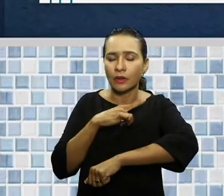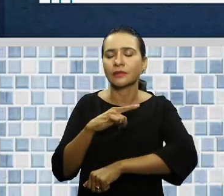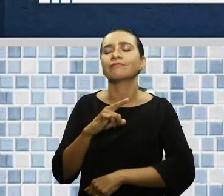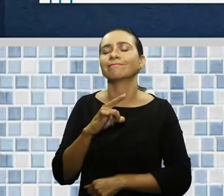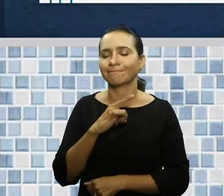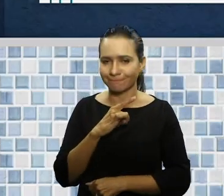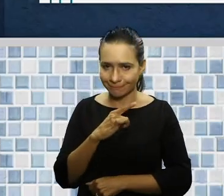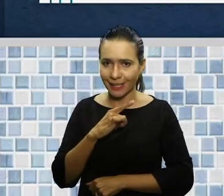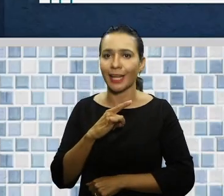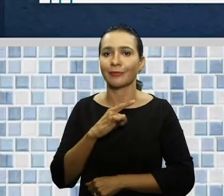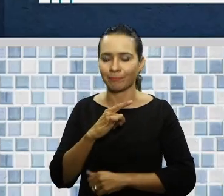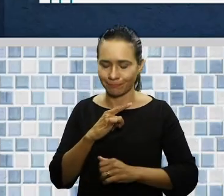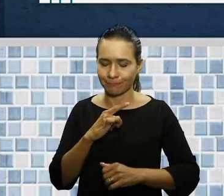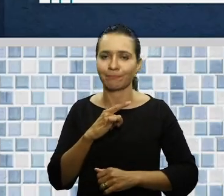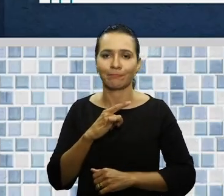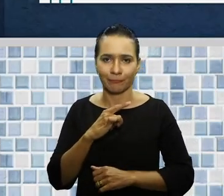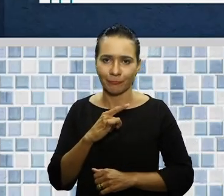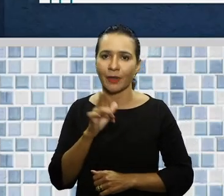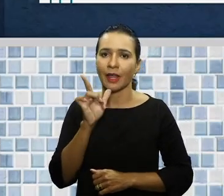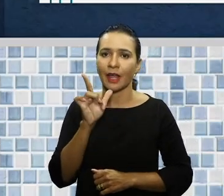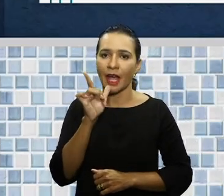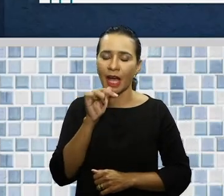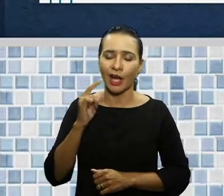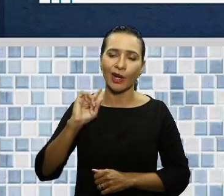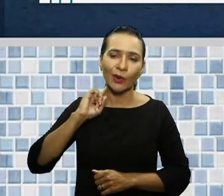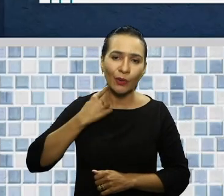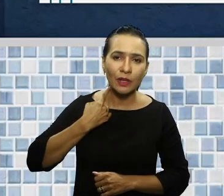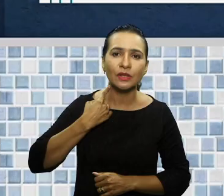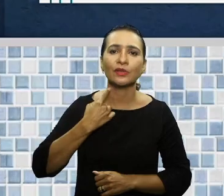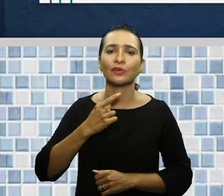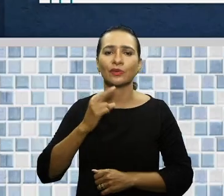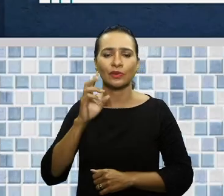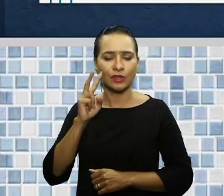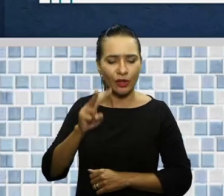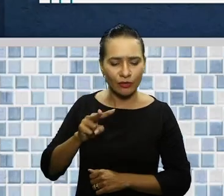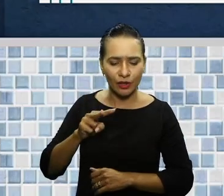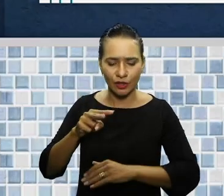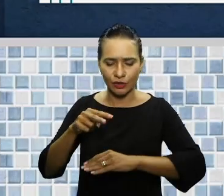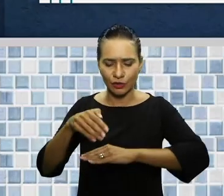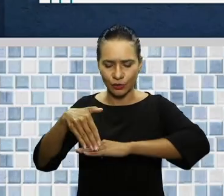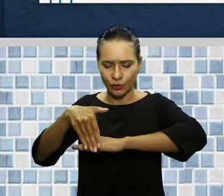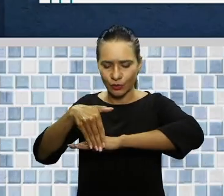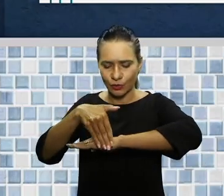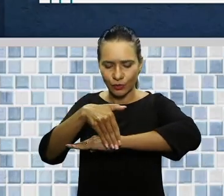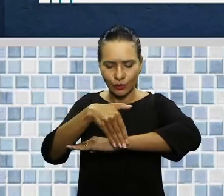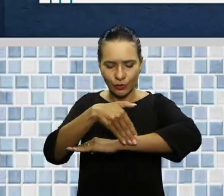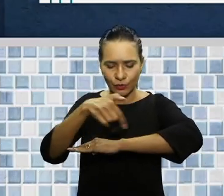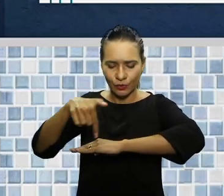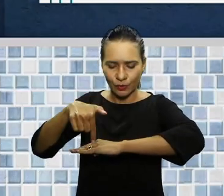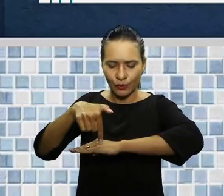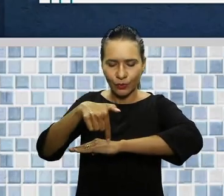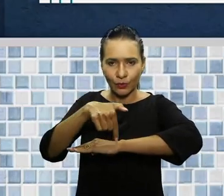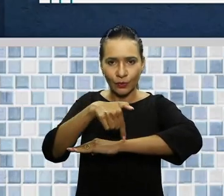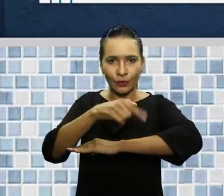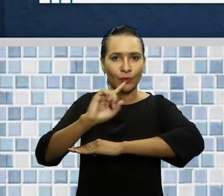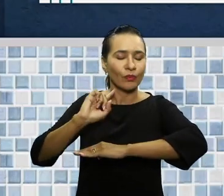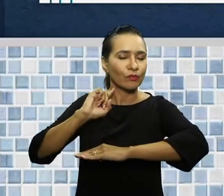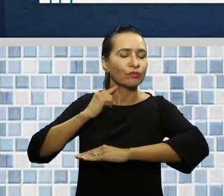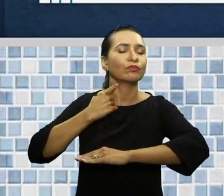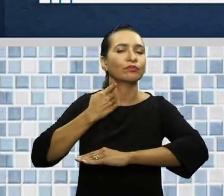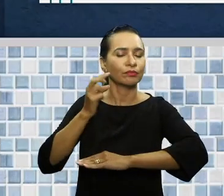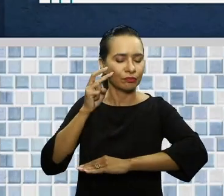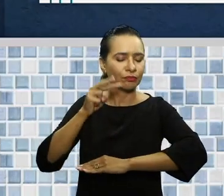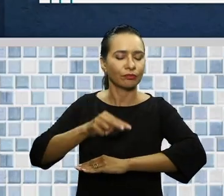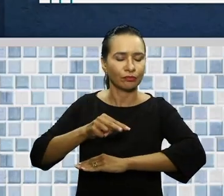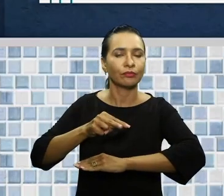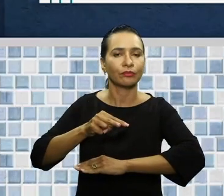existem várias vilas e no meio dessas vilas normalmente passa um canalzinho e naquele canalzinho